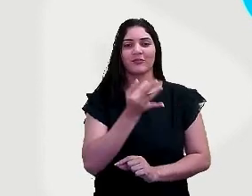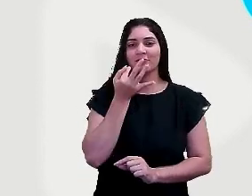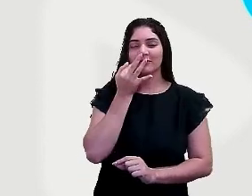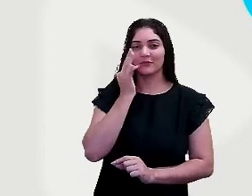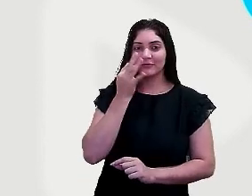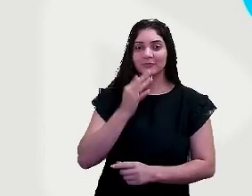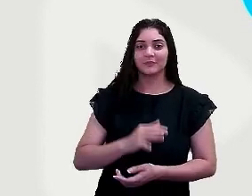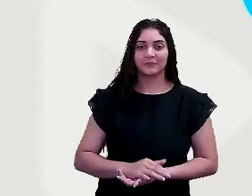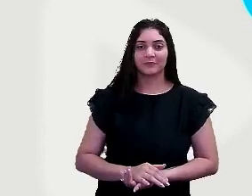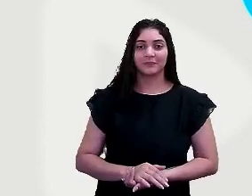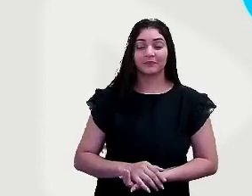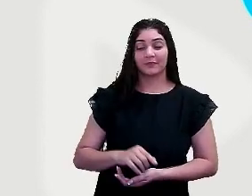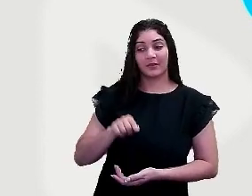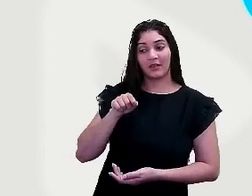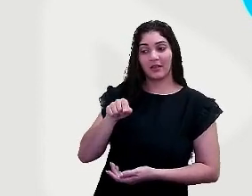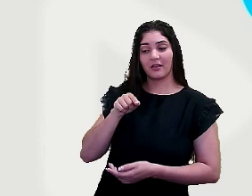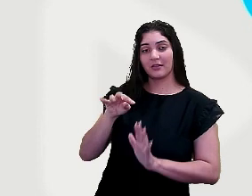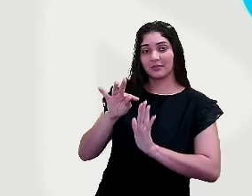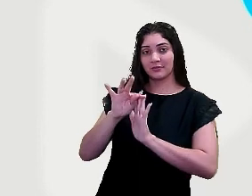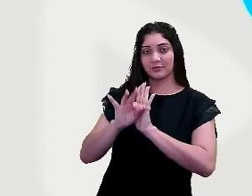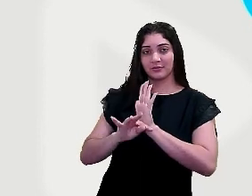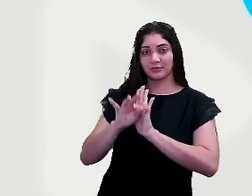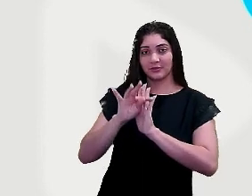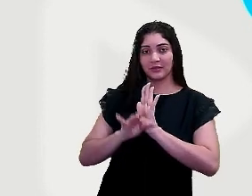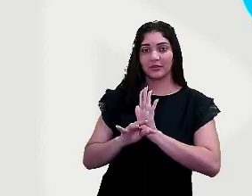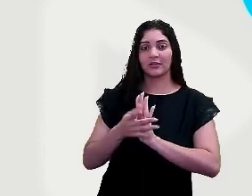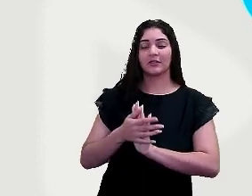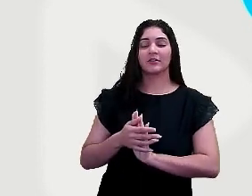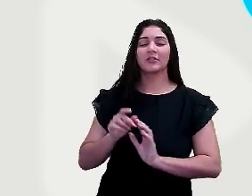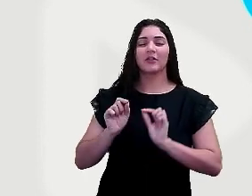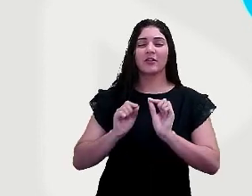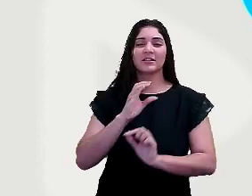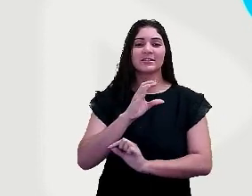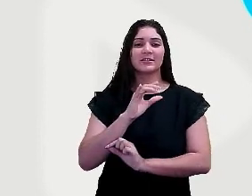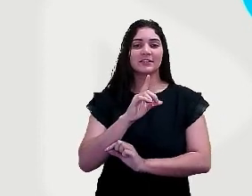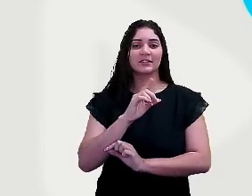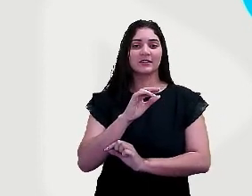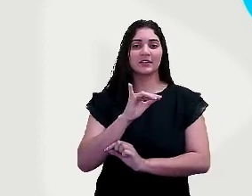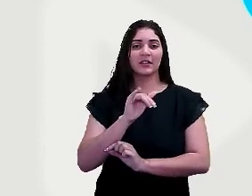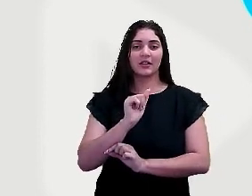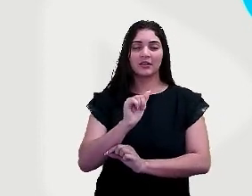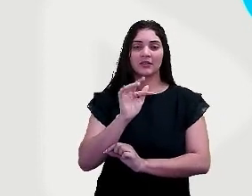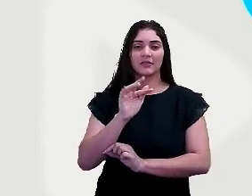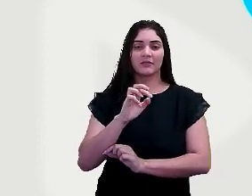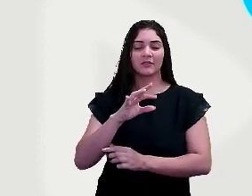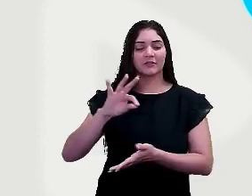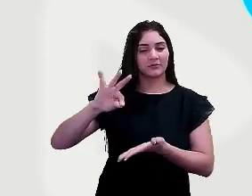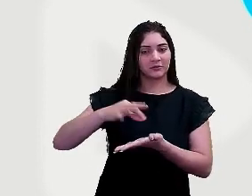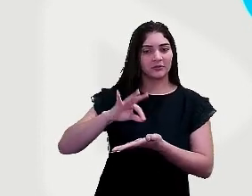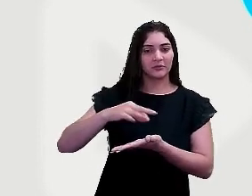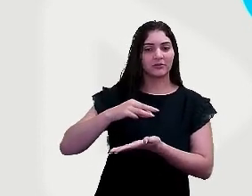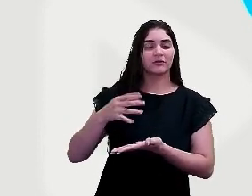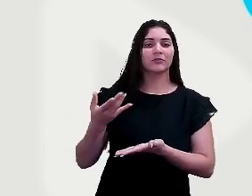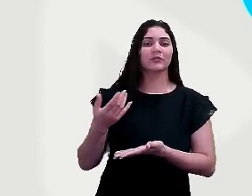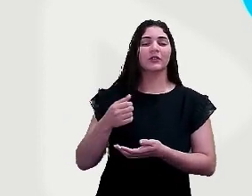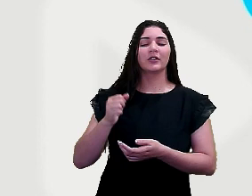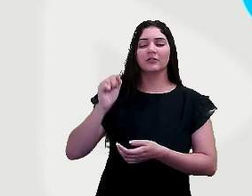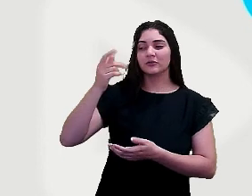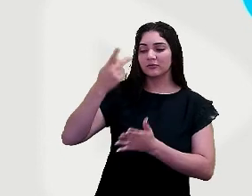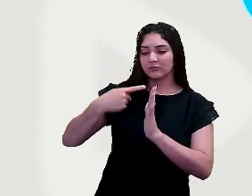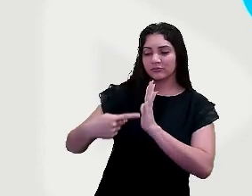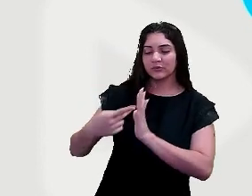fruta. Esse texto é de Cidália Fernandes, tá? Com ilustração de Sandra